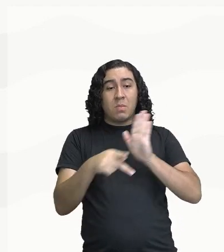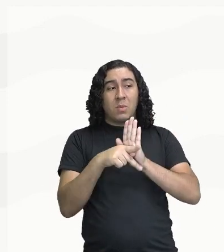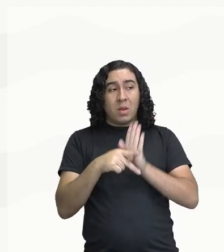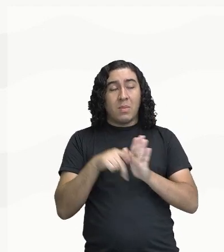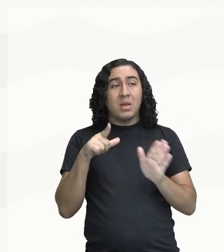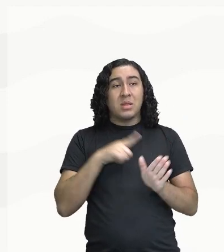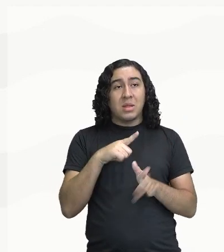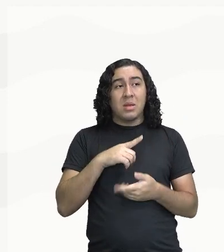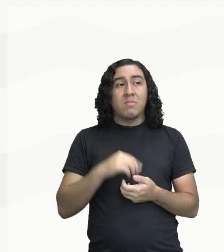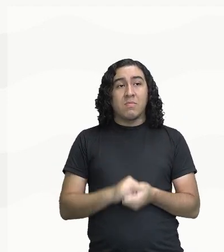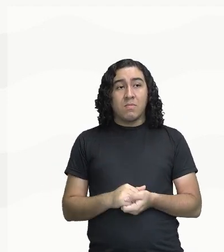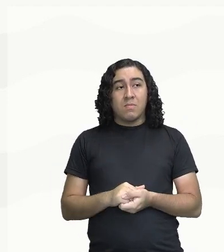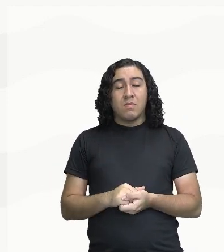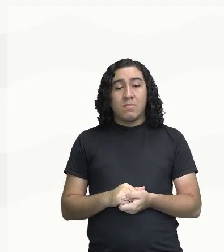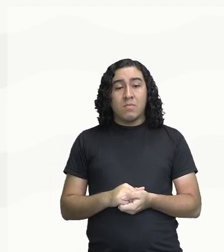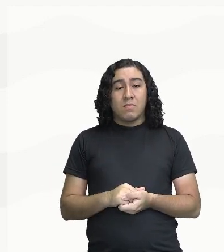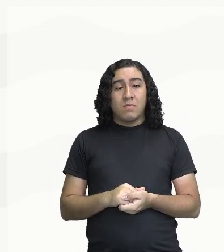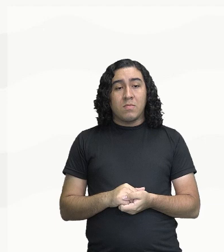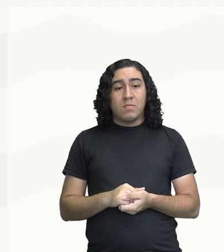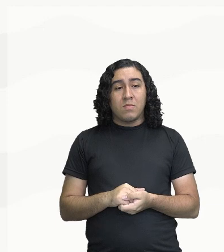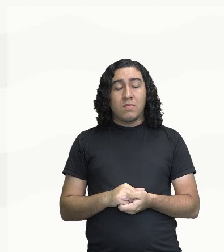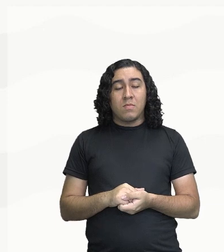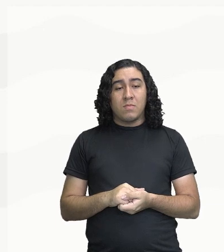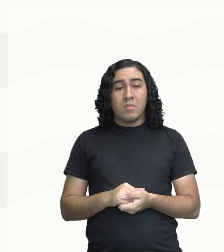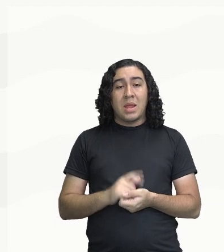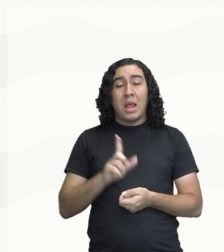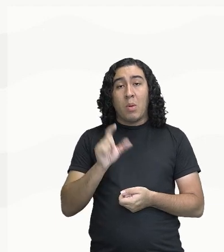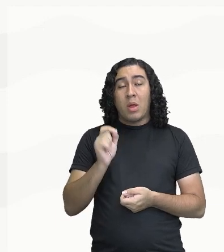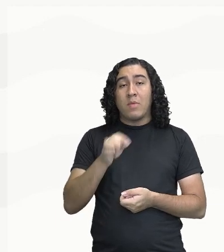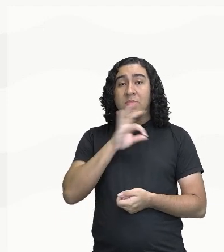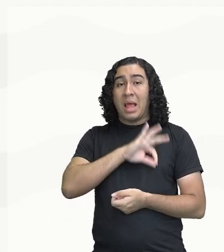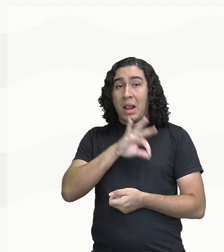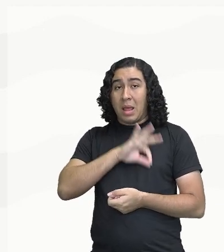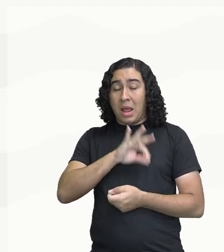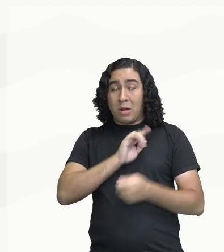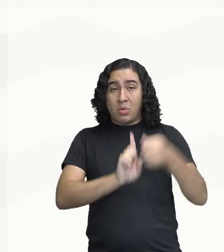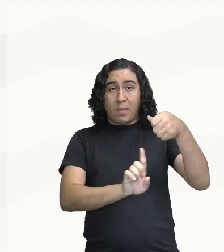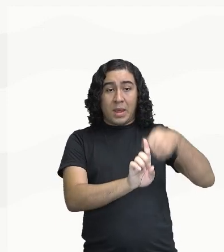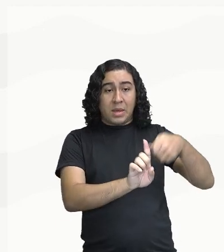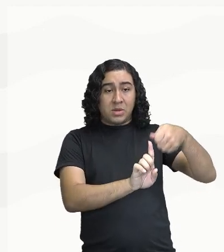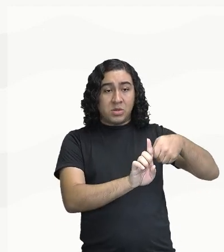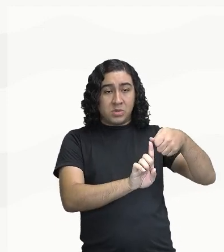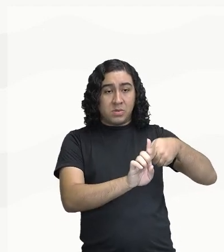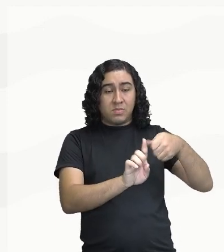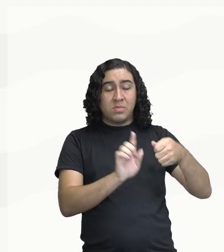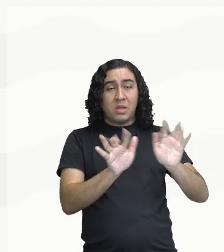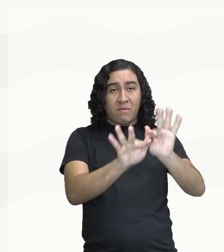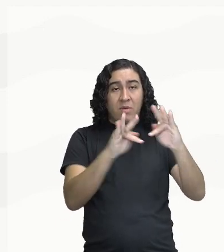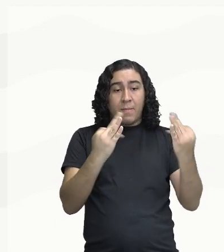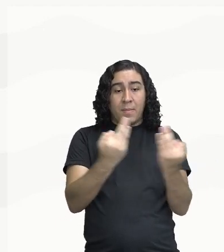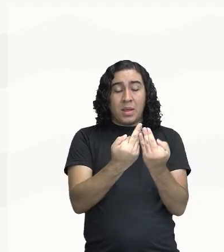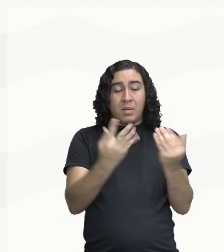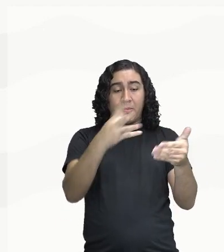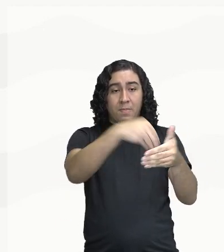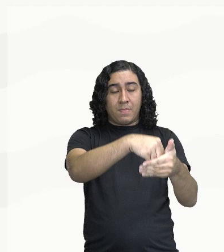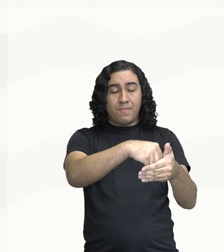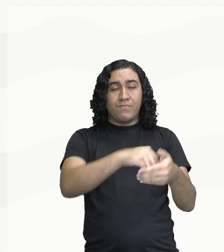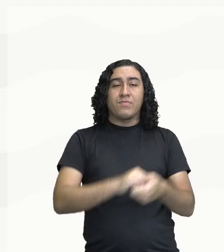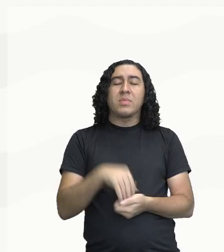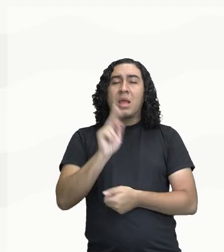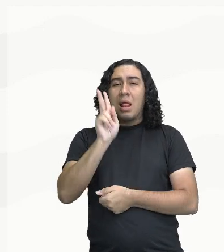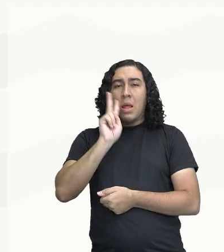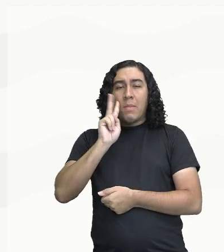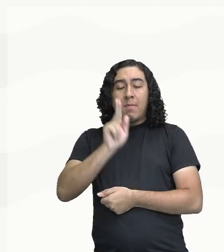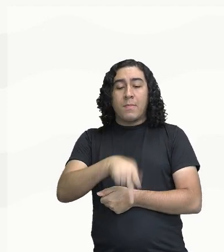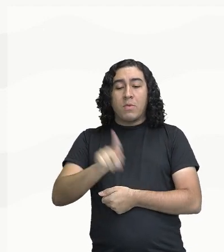20 pessoas, que é a renda familiar mensal em salários mínimos. Então, a professora Valcineide